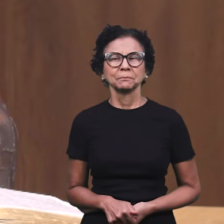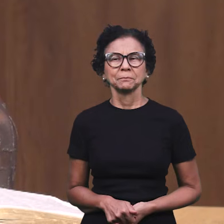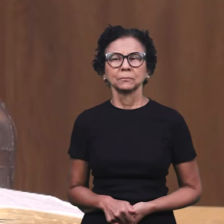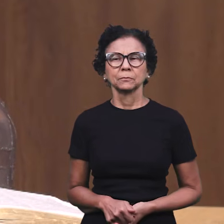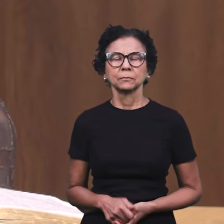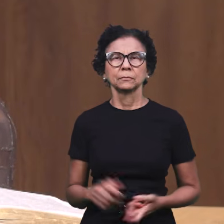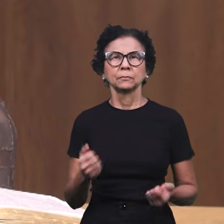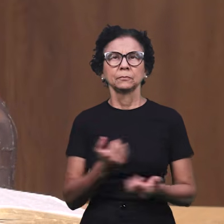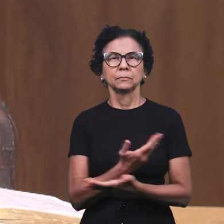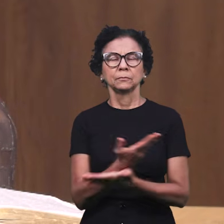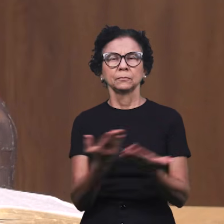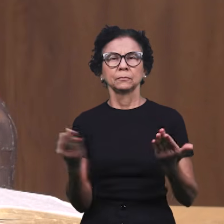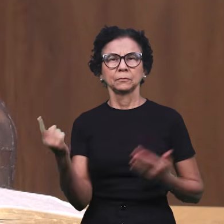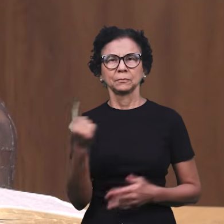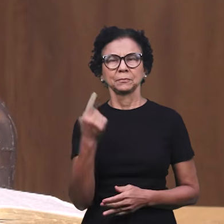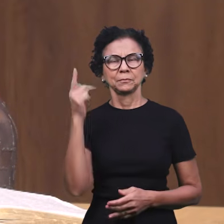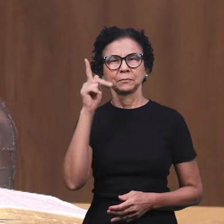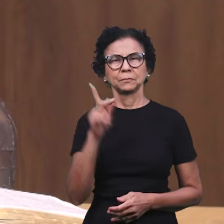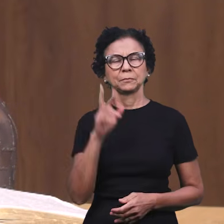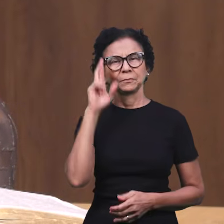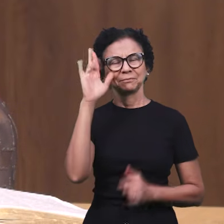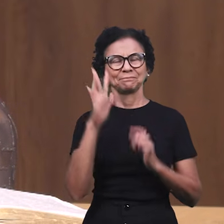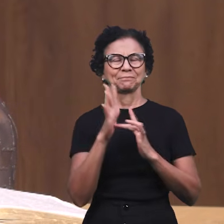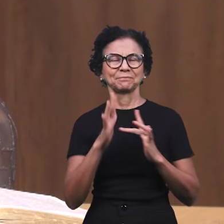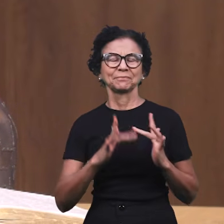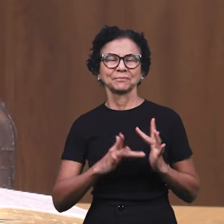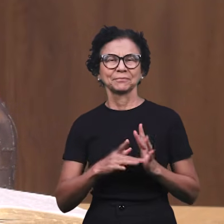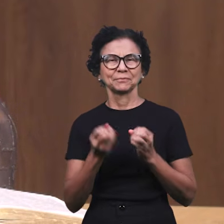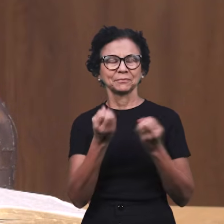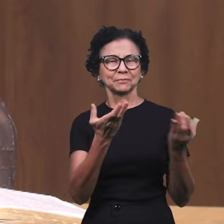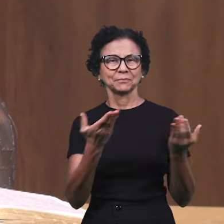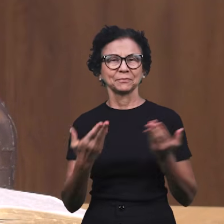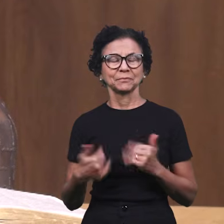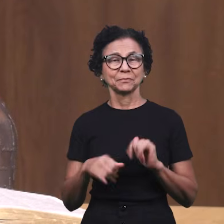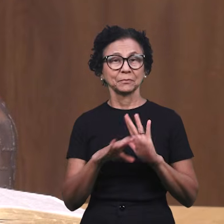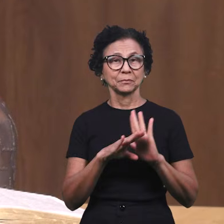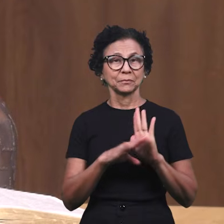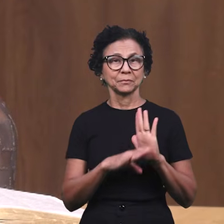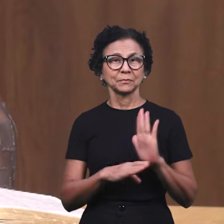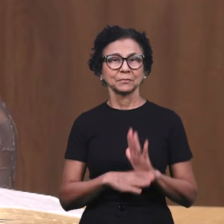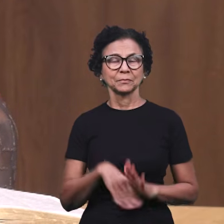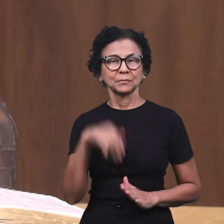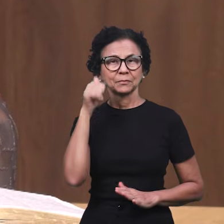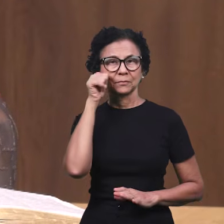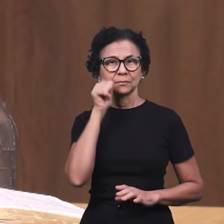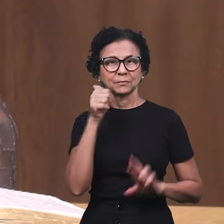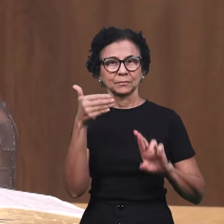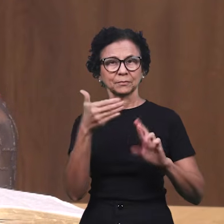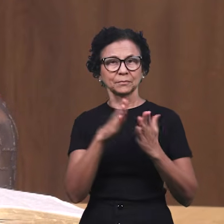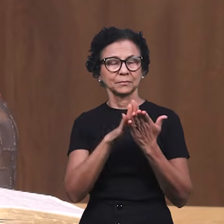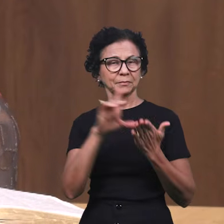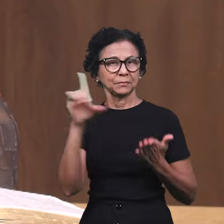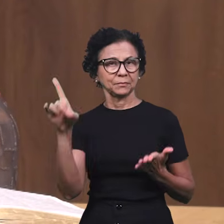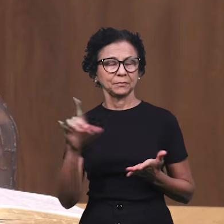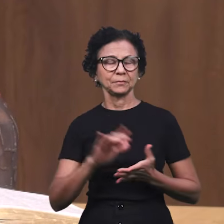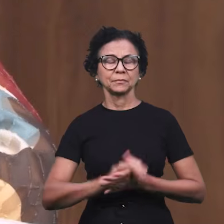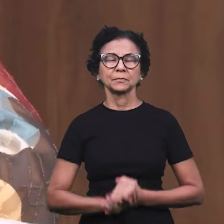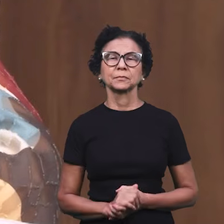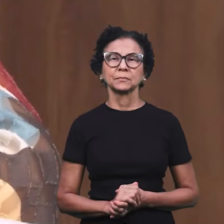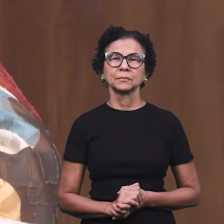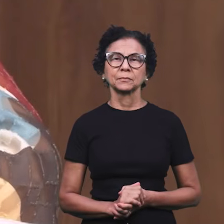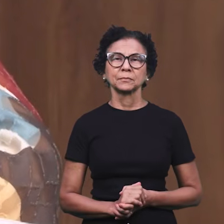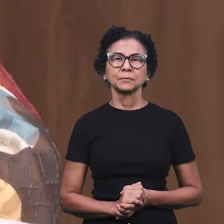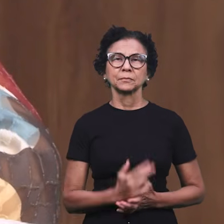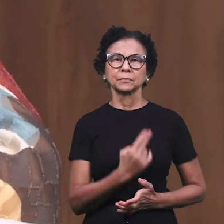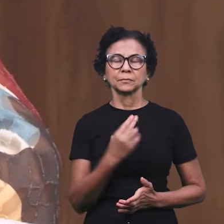Eu cumprimento a todos com a paz do Senhor Jesus. Sejam bem-vindos ao programa Mulheres Bíblicas. Eu sou Miriam e